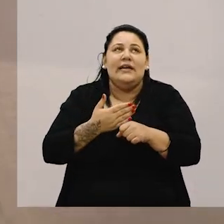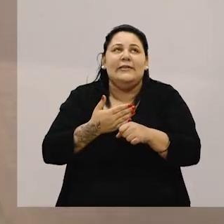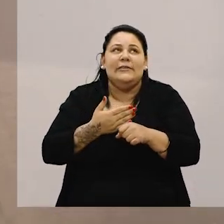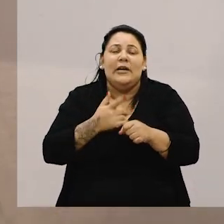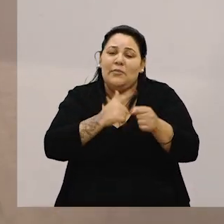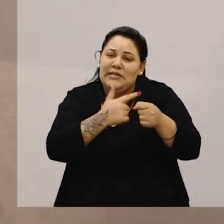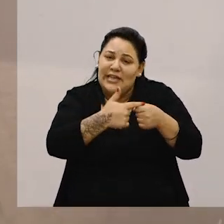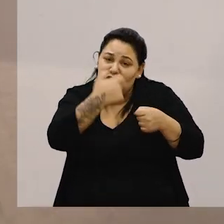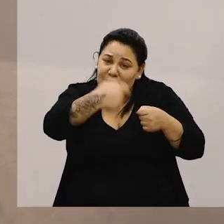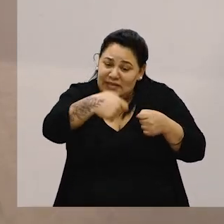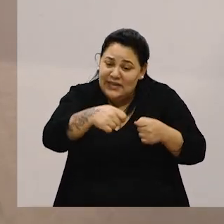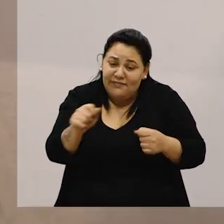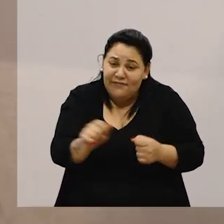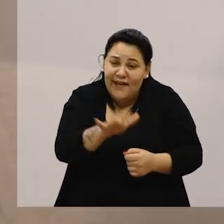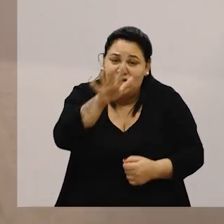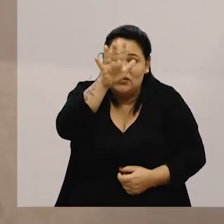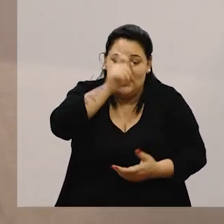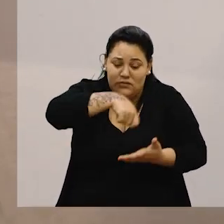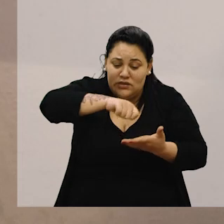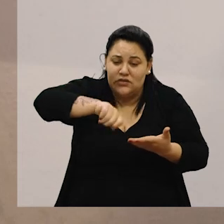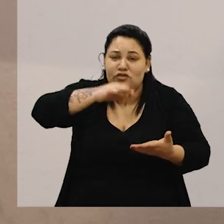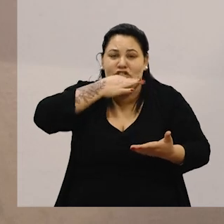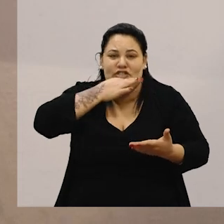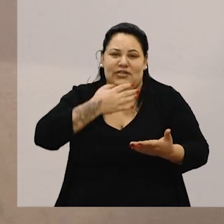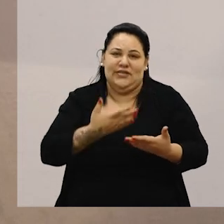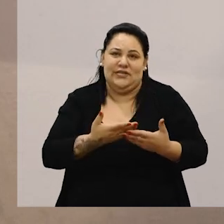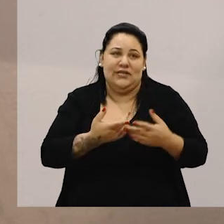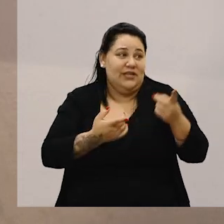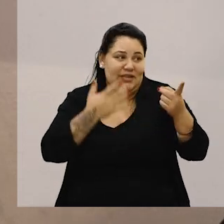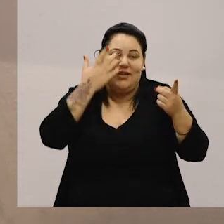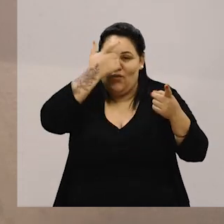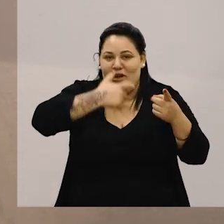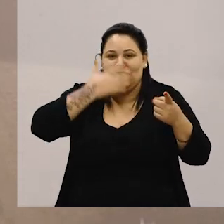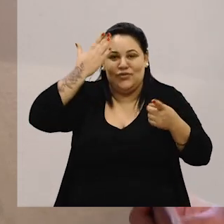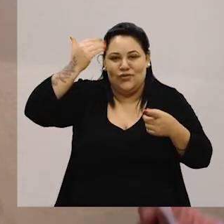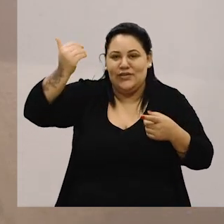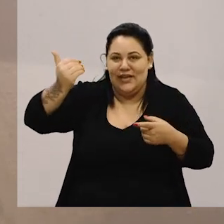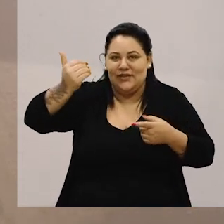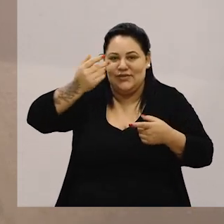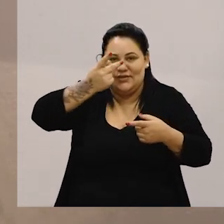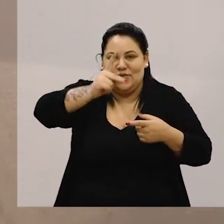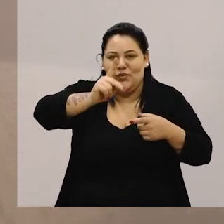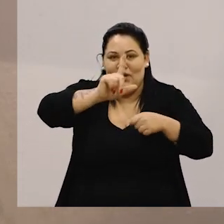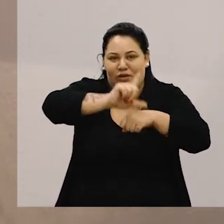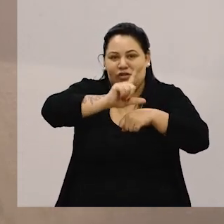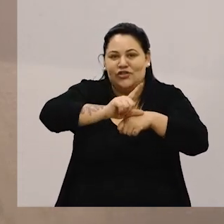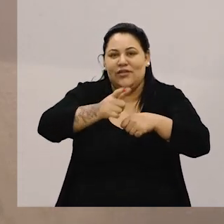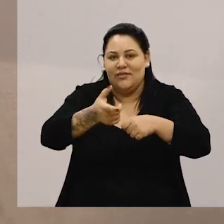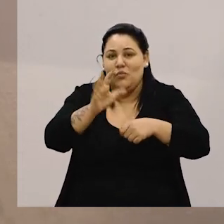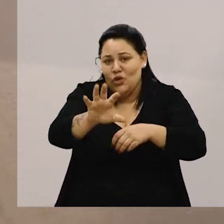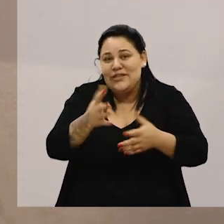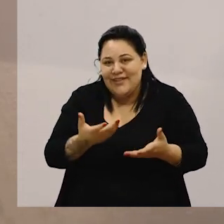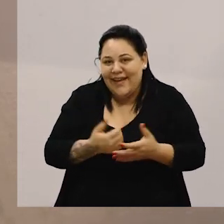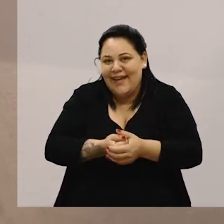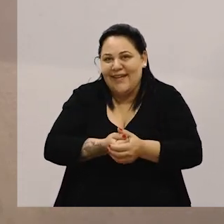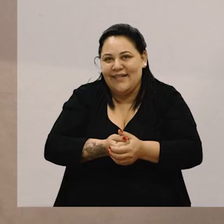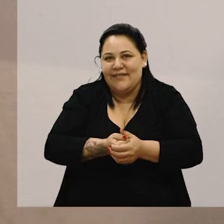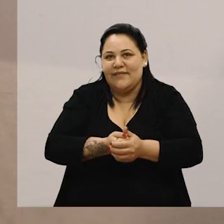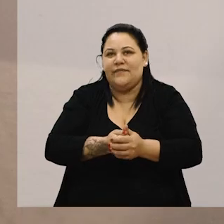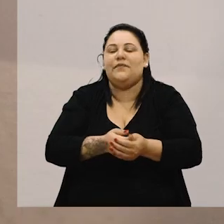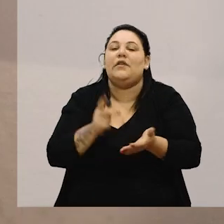ela precisa valorizar os escritores caxienses. E talvez, Guilherme, o sucesso da tua livraria também passe por